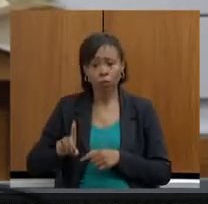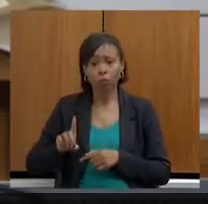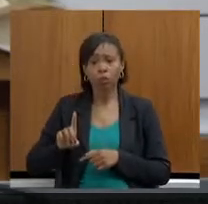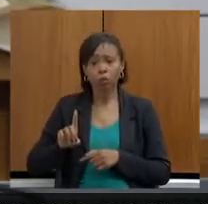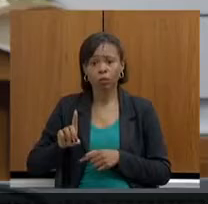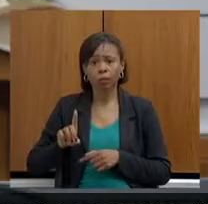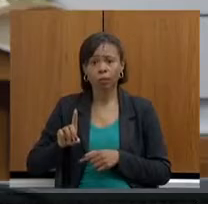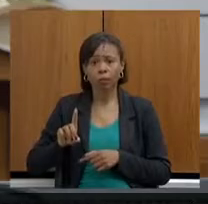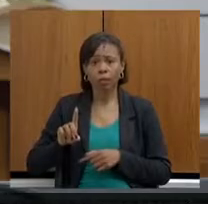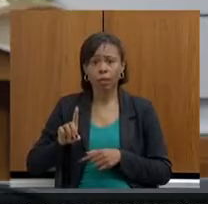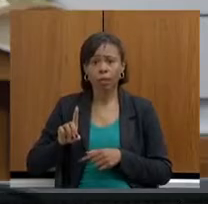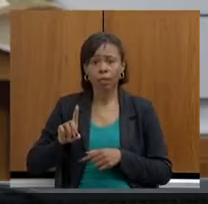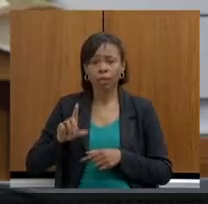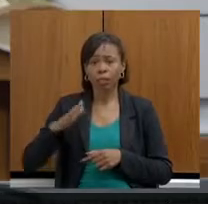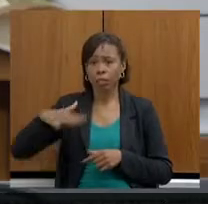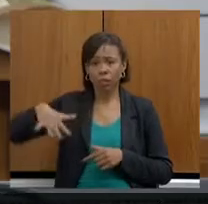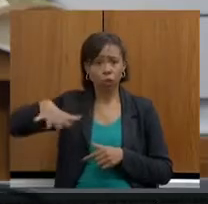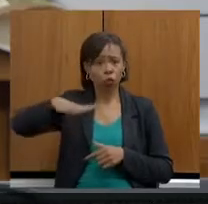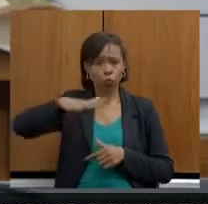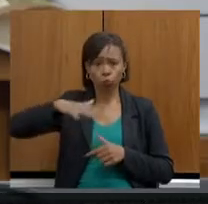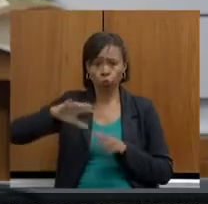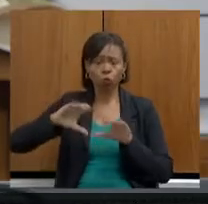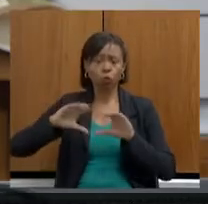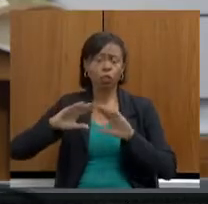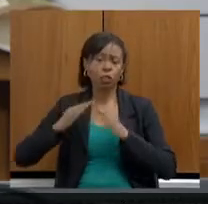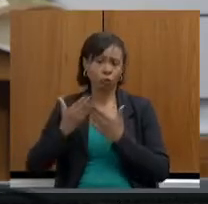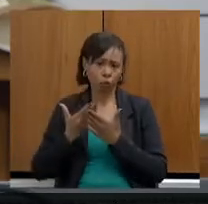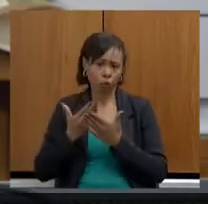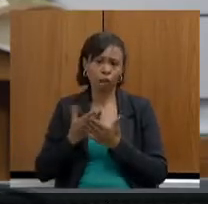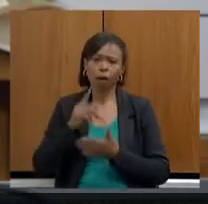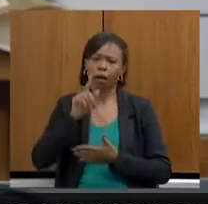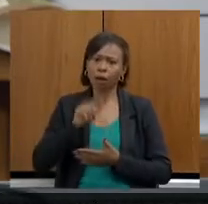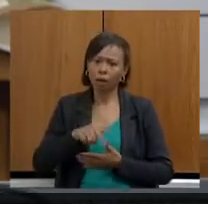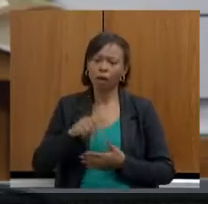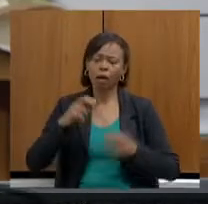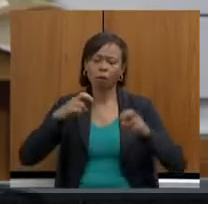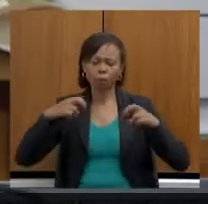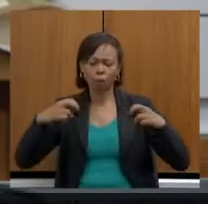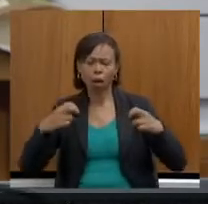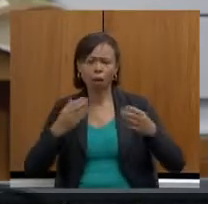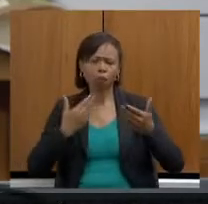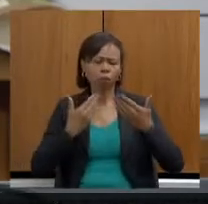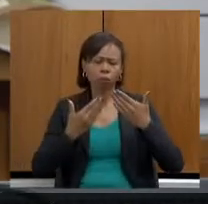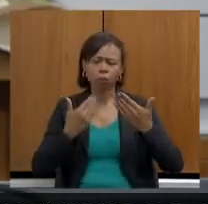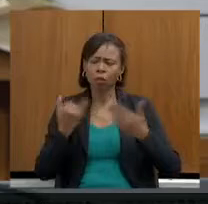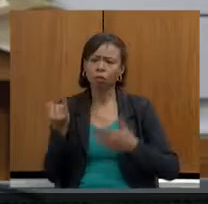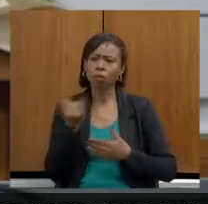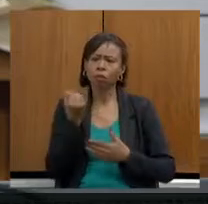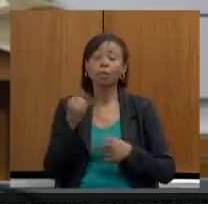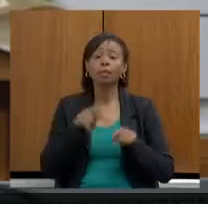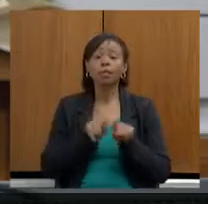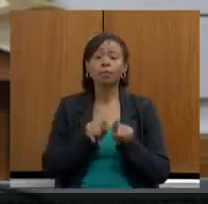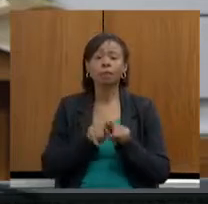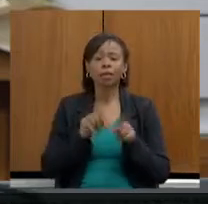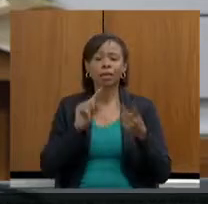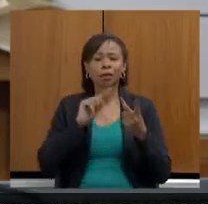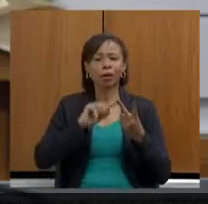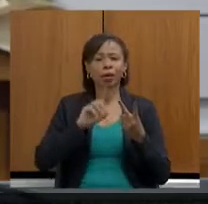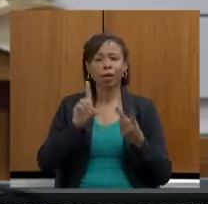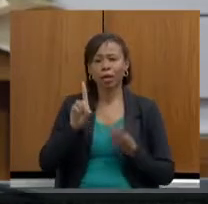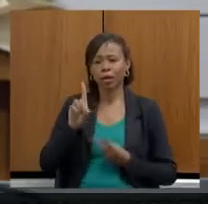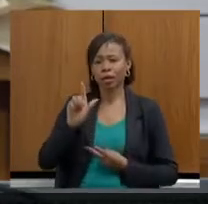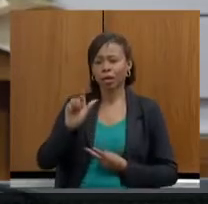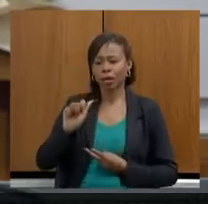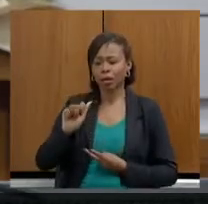de toda a comunidade escolar né então trabalho muito importante e essa parceria E também o deputado Dalmo tem uma